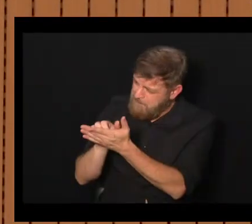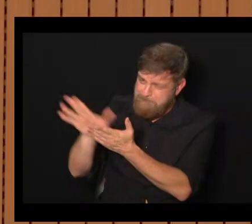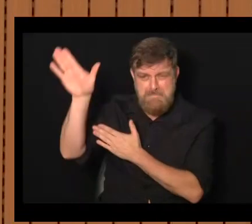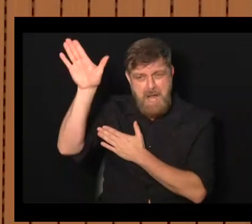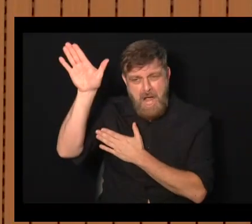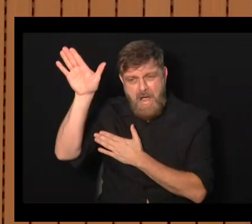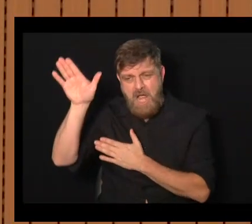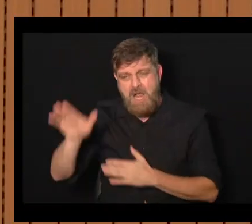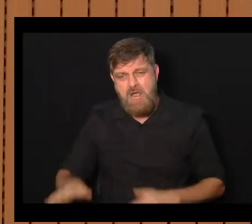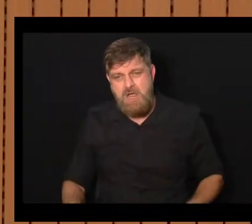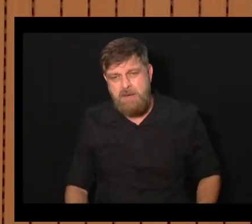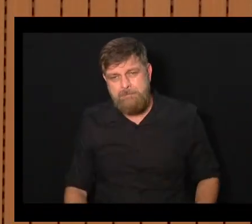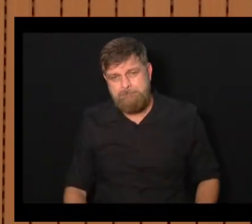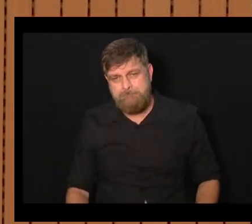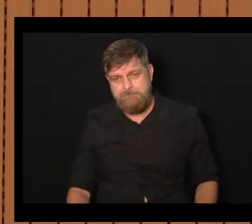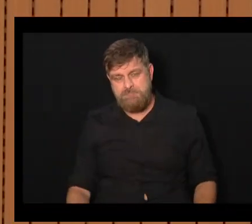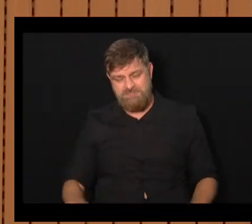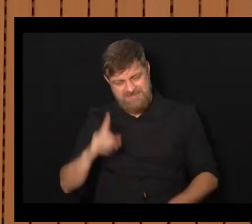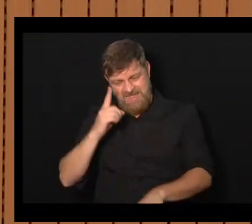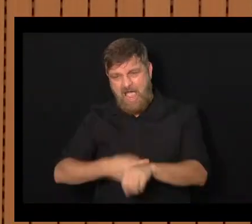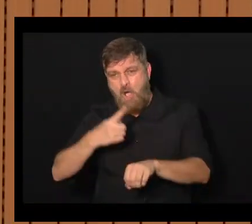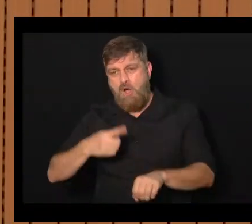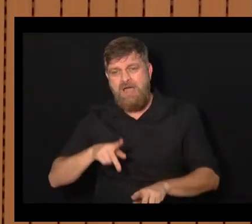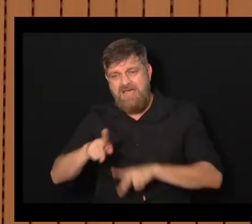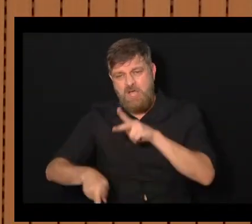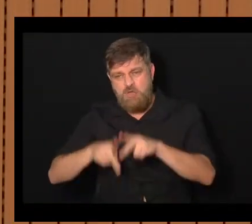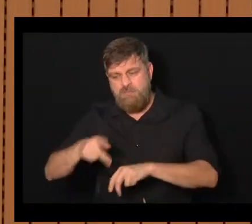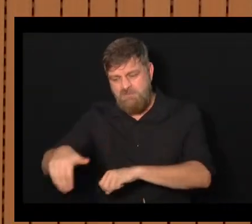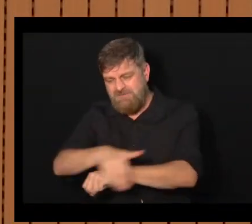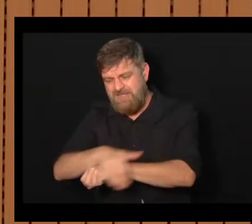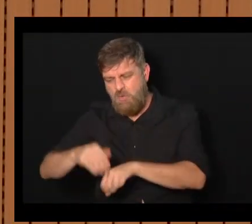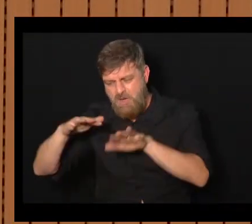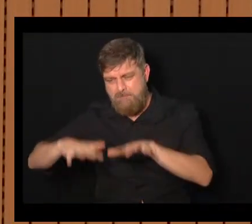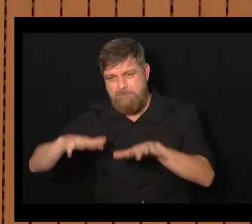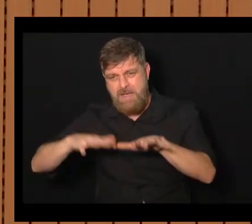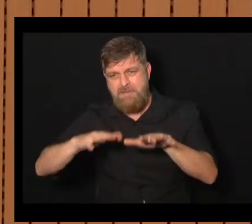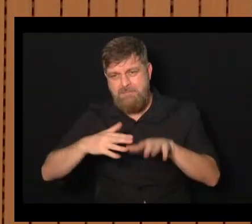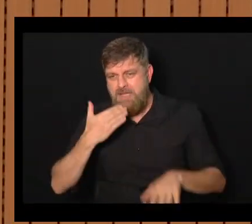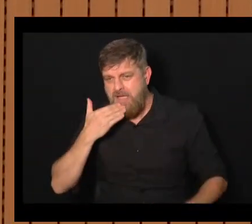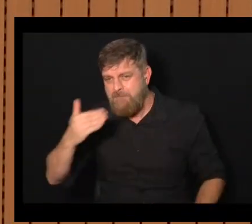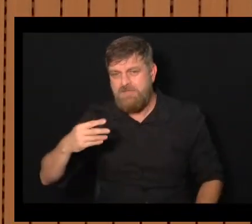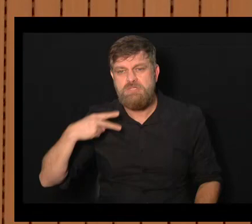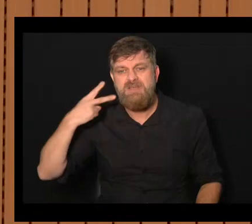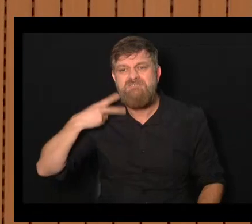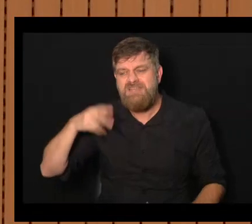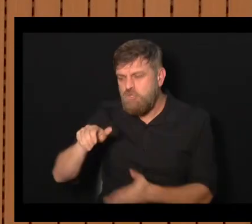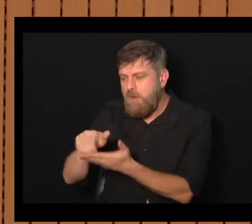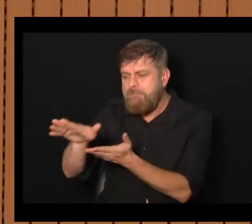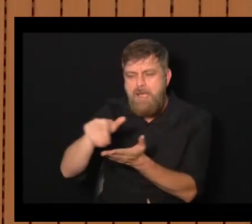do prefeito Jonas Donizete. Chegou a hora da população ir para a rua, pedir a saída de alguns vereadores,